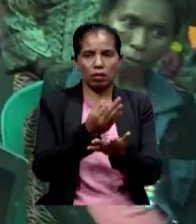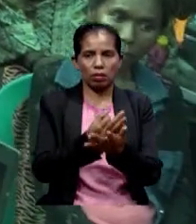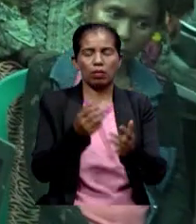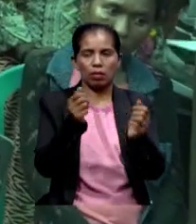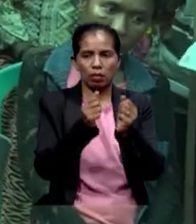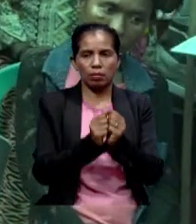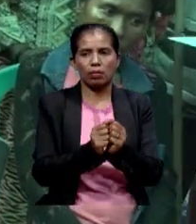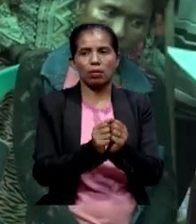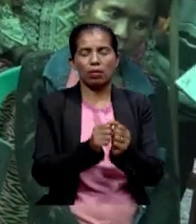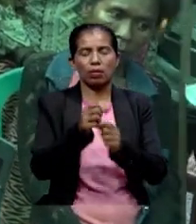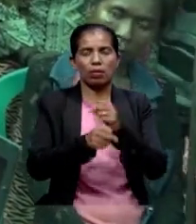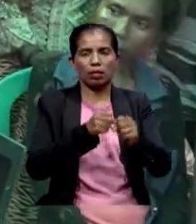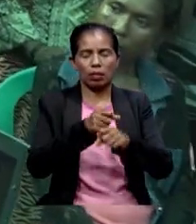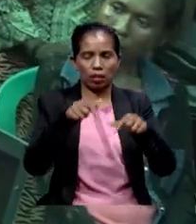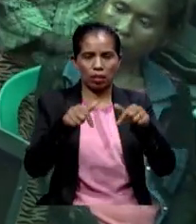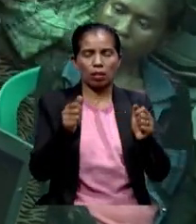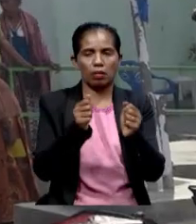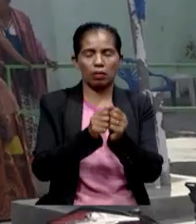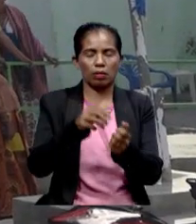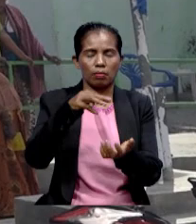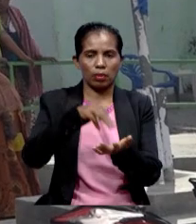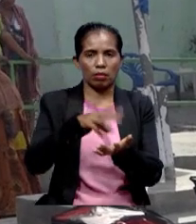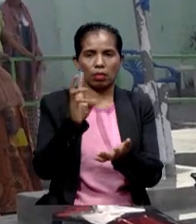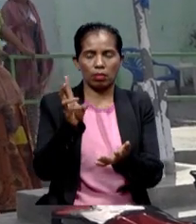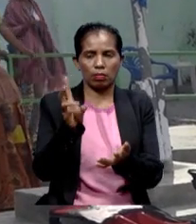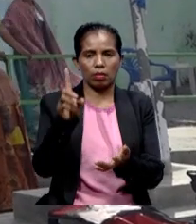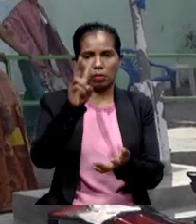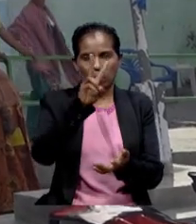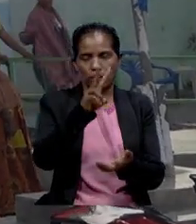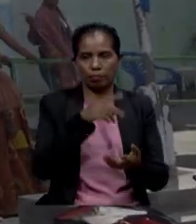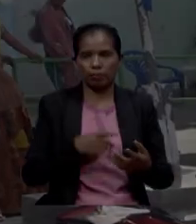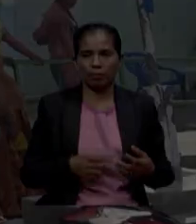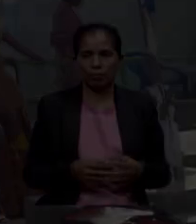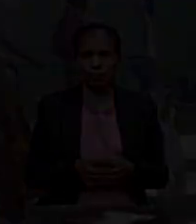invalidus sira tinang ne hamutuk miliang neng nul resin rua. Agustino da Costa, GMN.